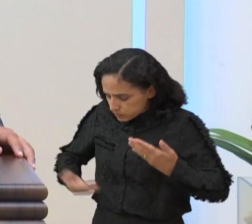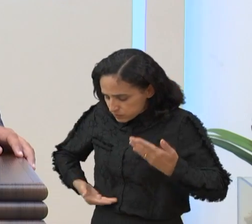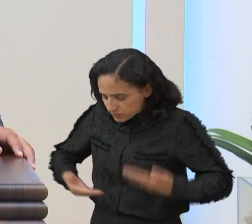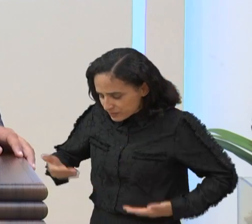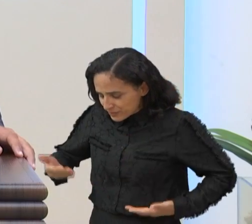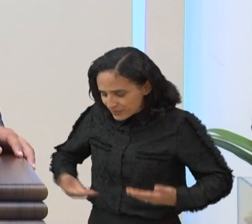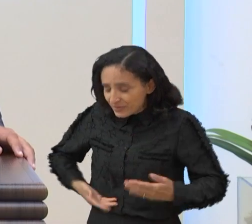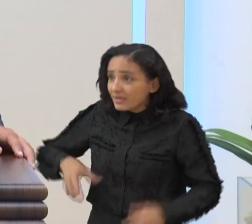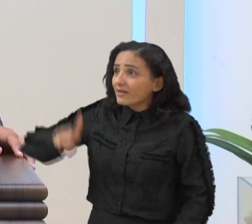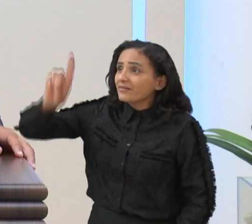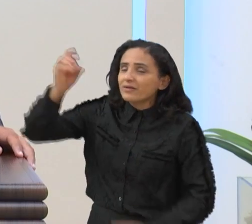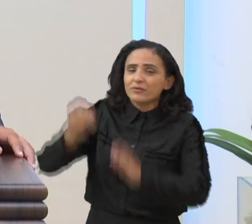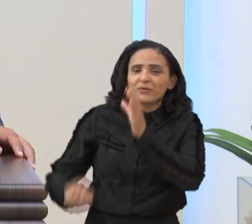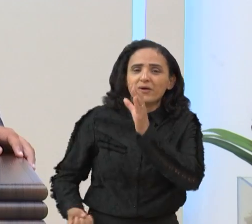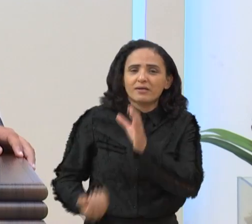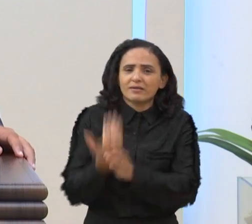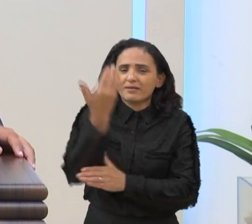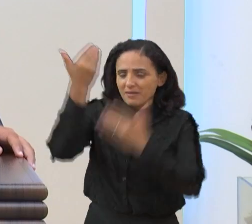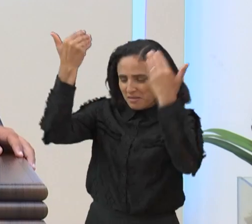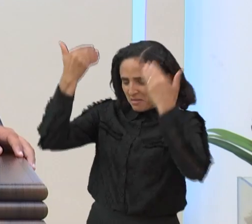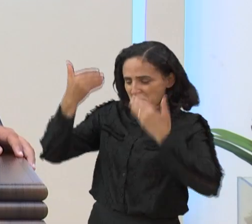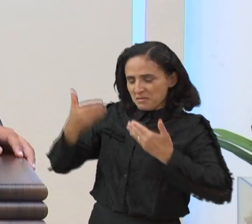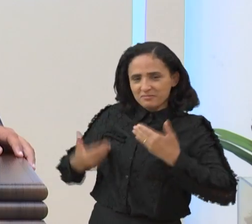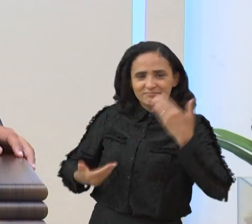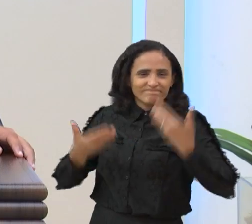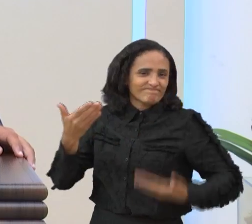é o Criador, eu sou criatura.